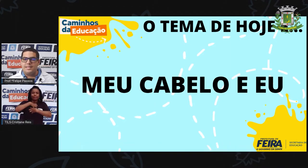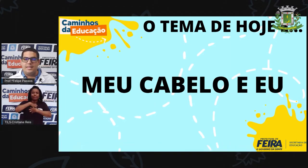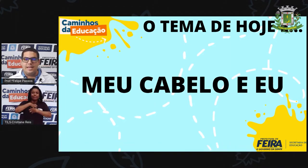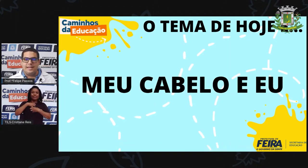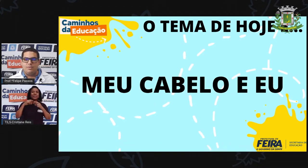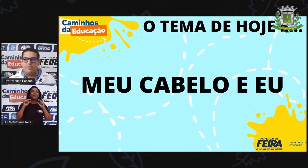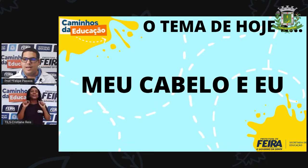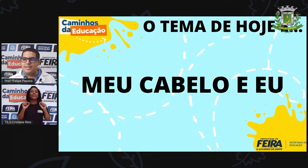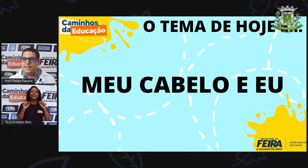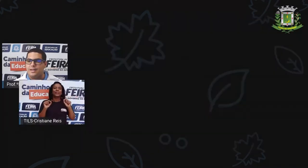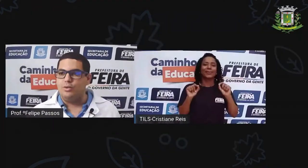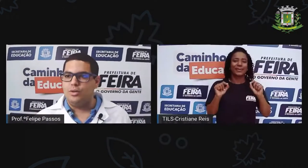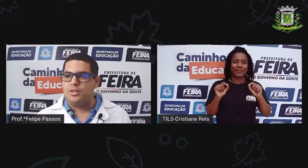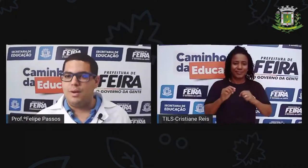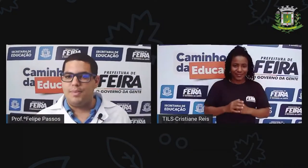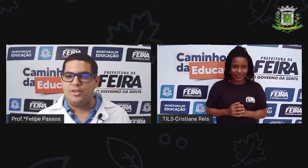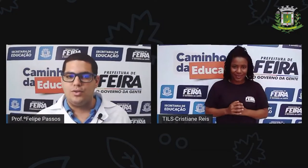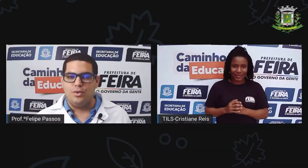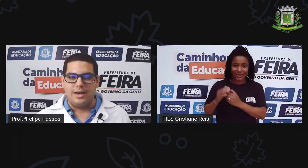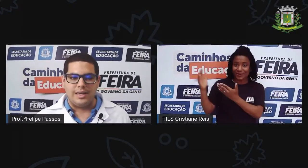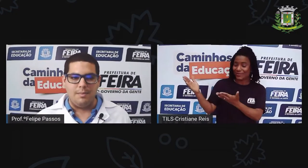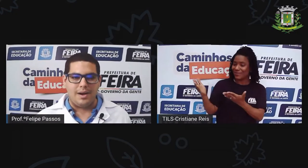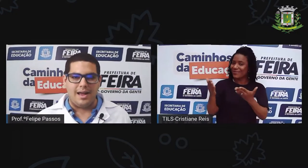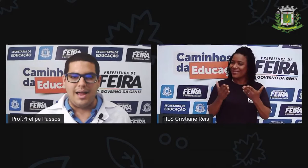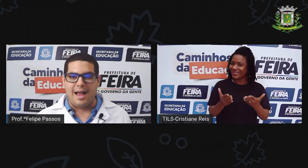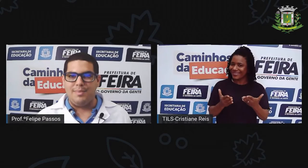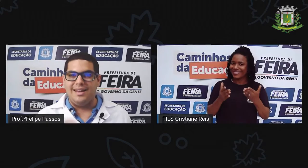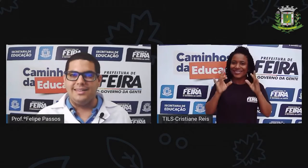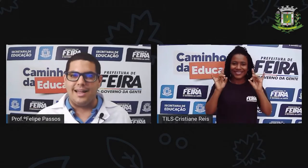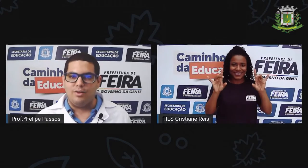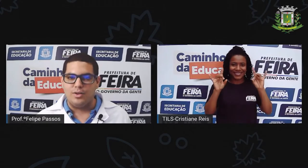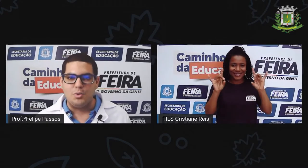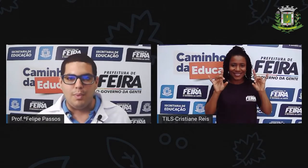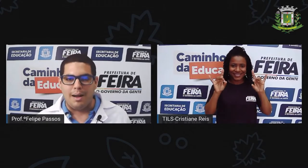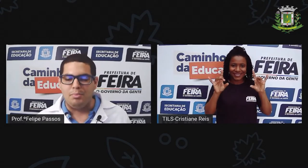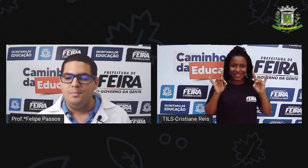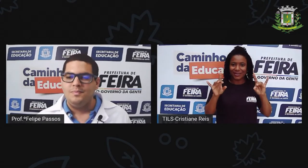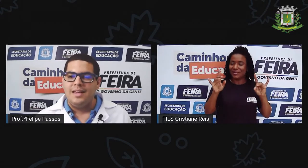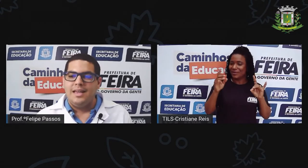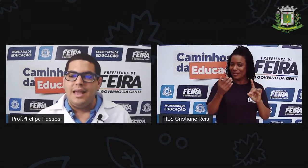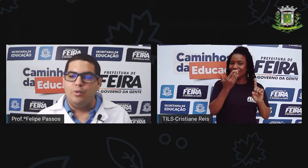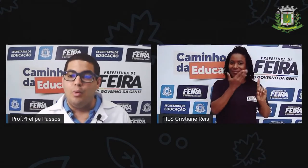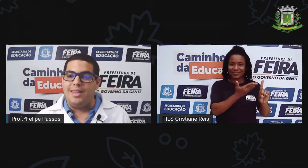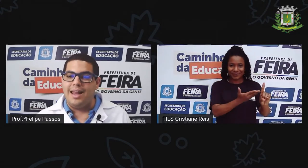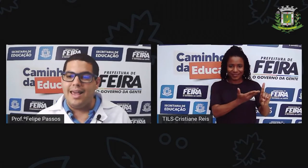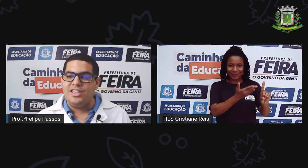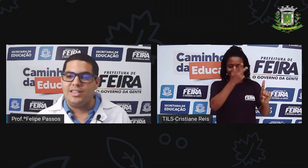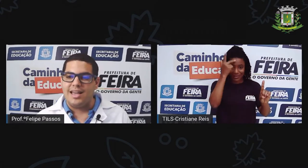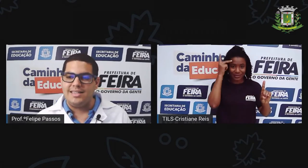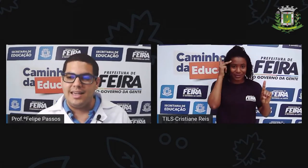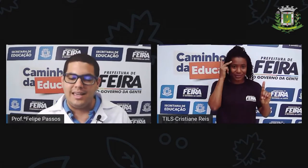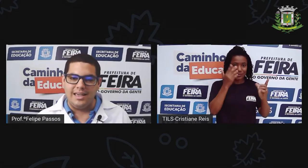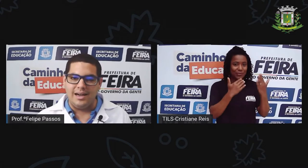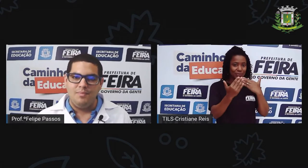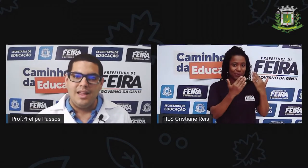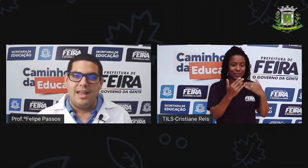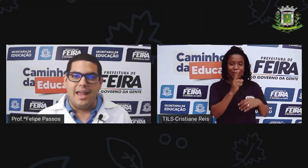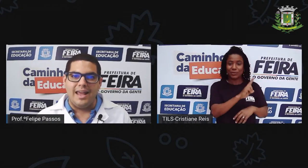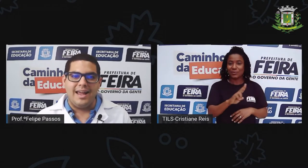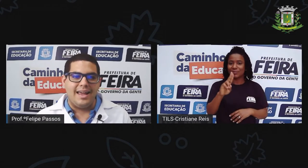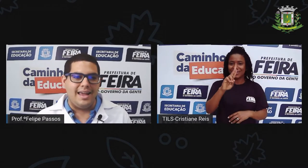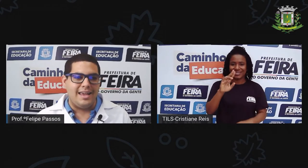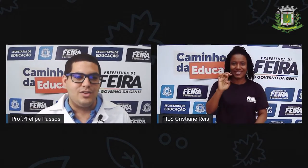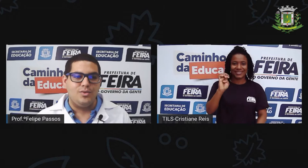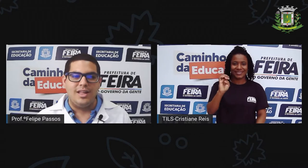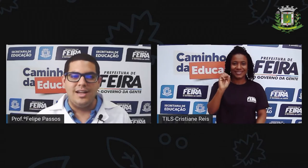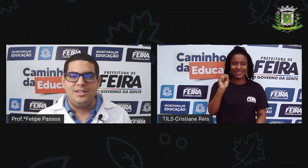poder seguir essa conversa, eu trouxe uma pessoa aqui para abrilhantar o nosso papo. O nome dela é Esther Cerqueira.